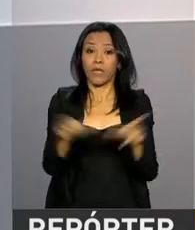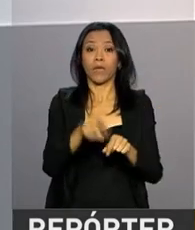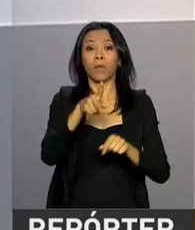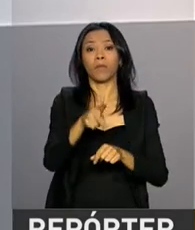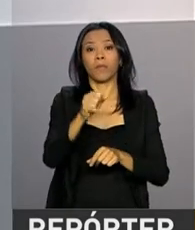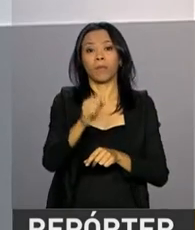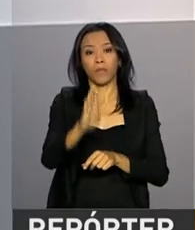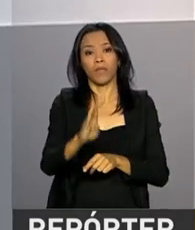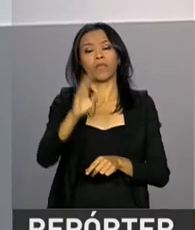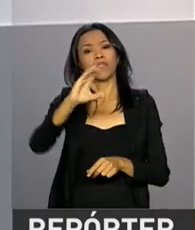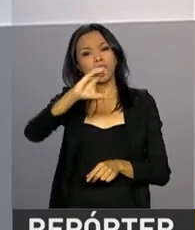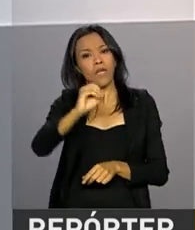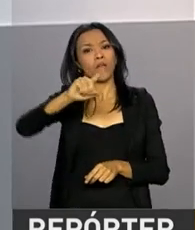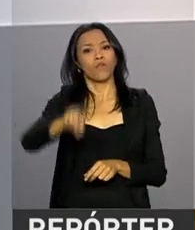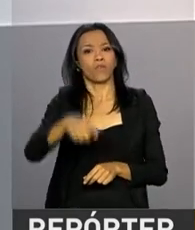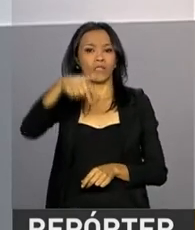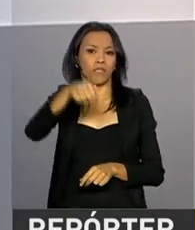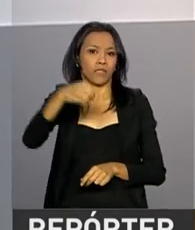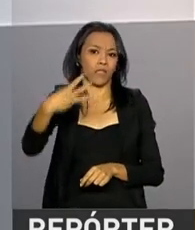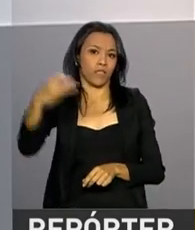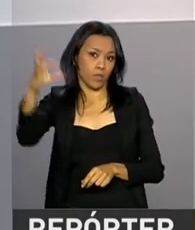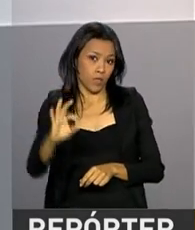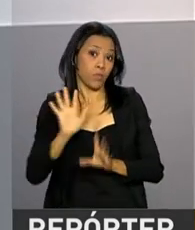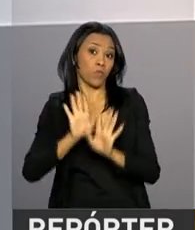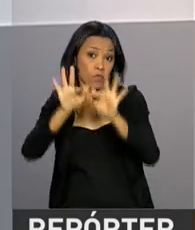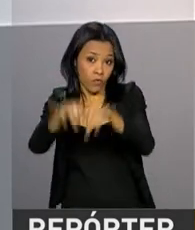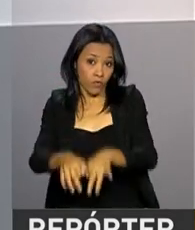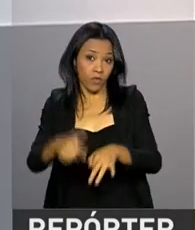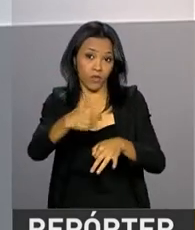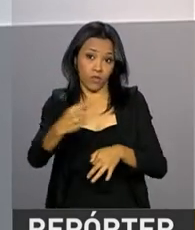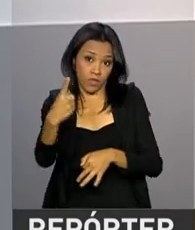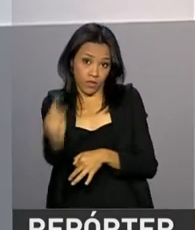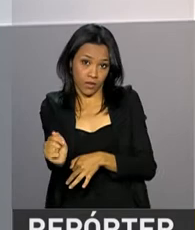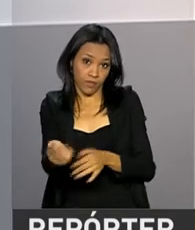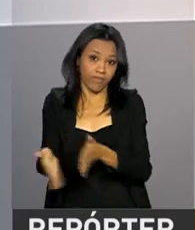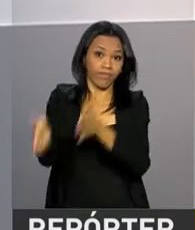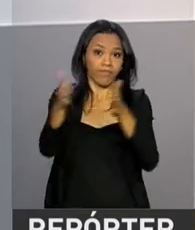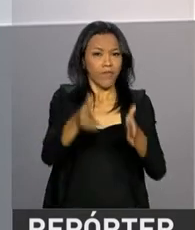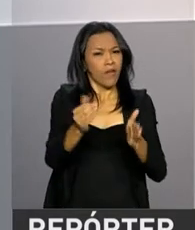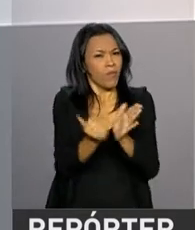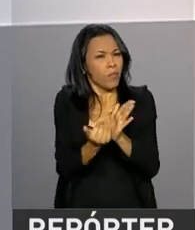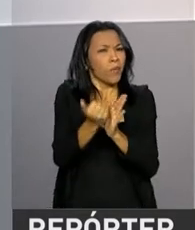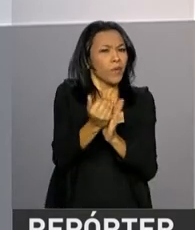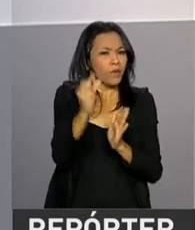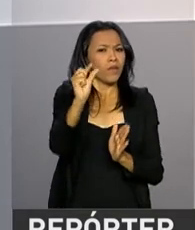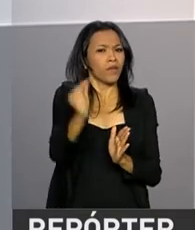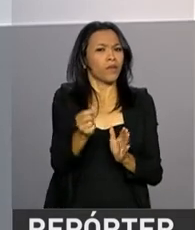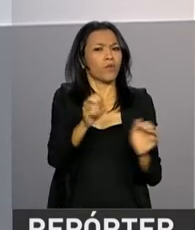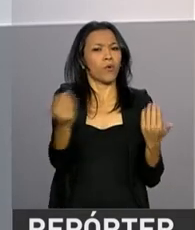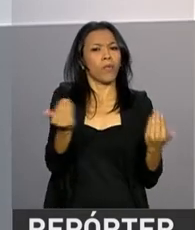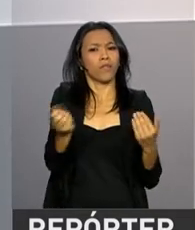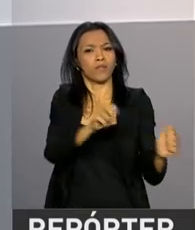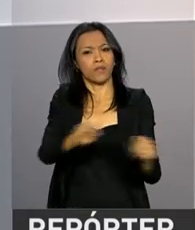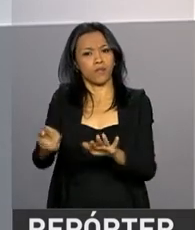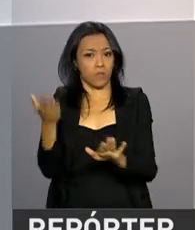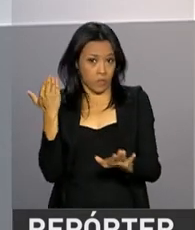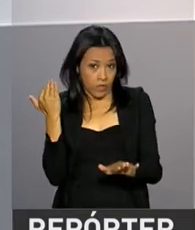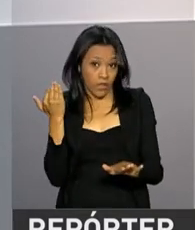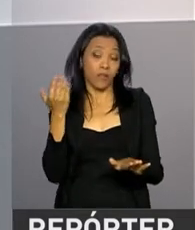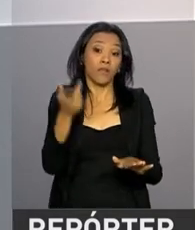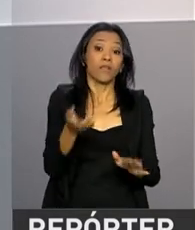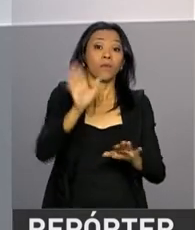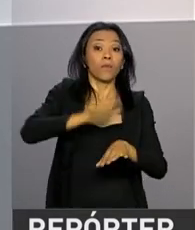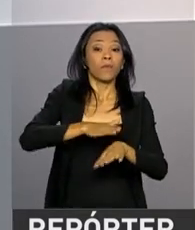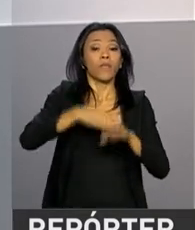chega 0,73 por cento ao final de 2017 uma leve alta em relação à semana passada de acordo com o boletim